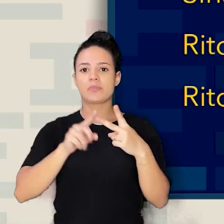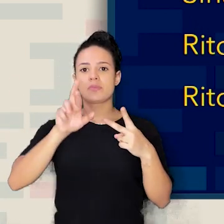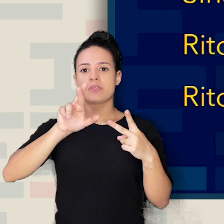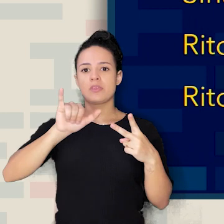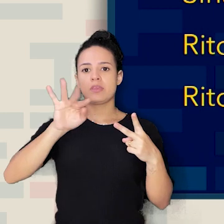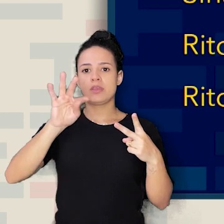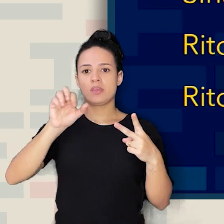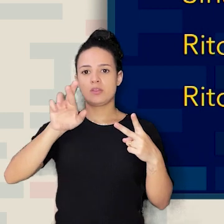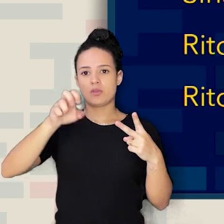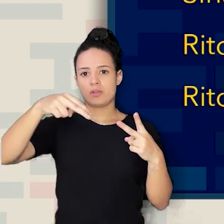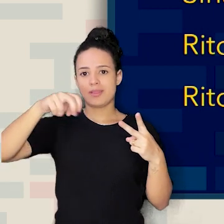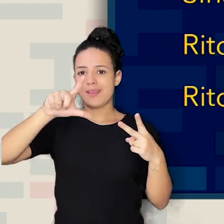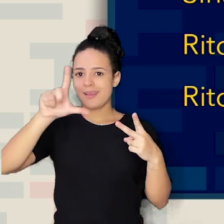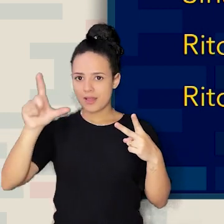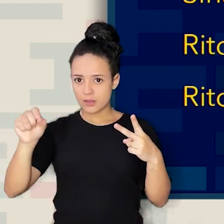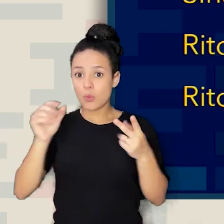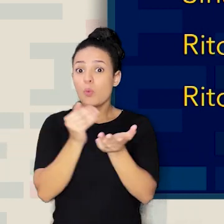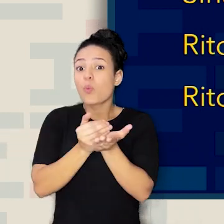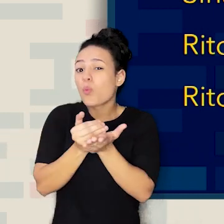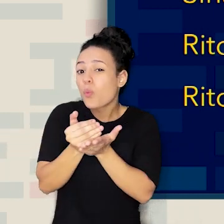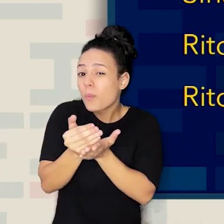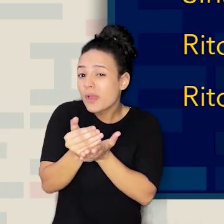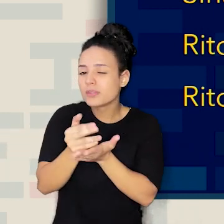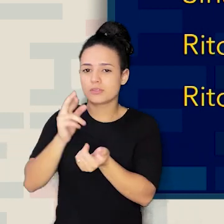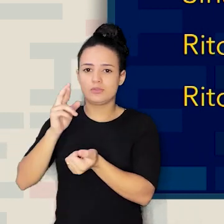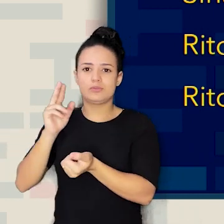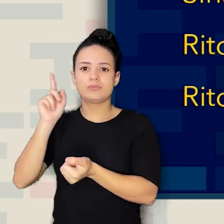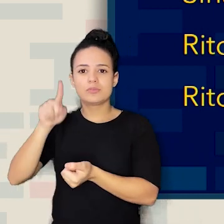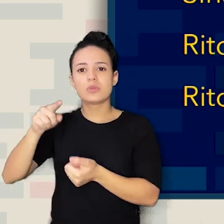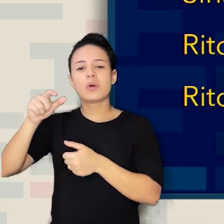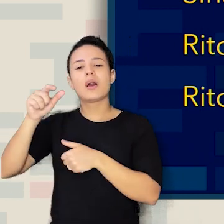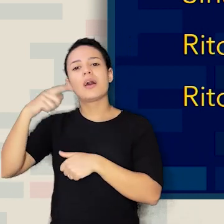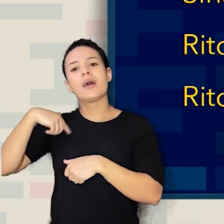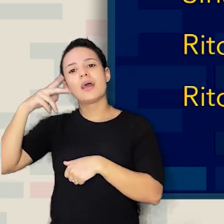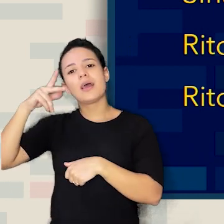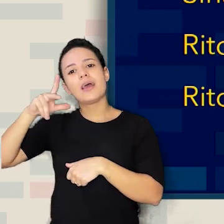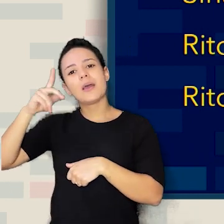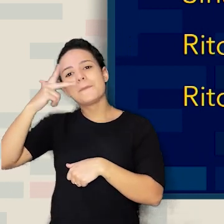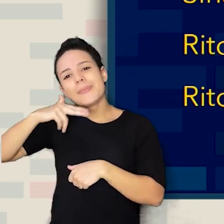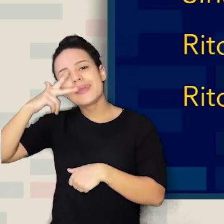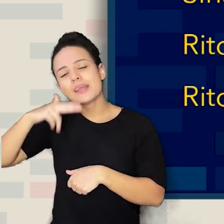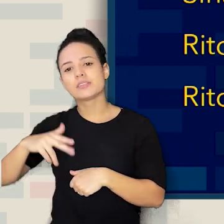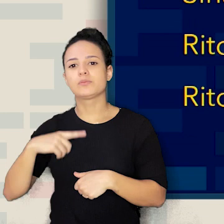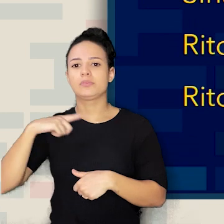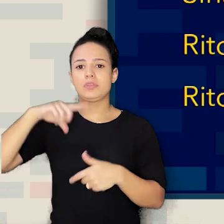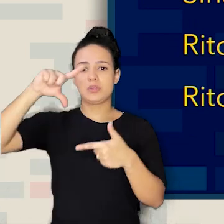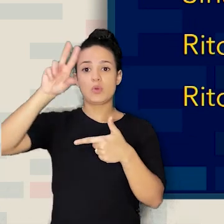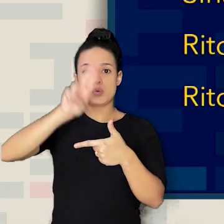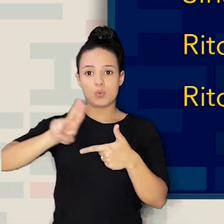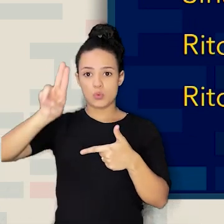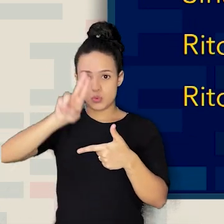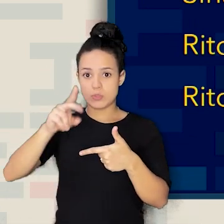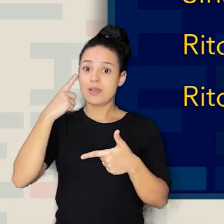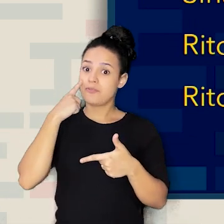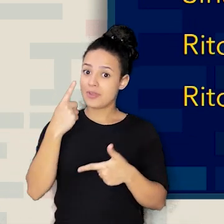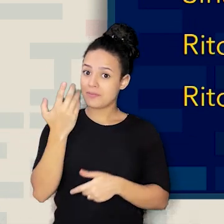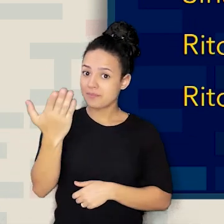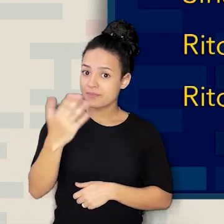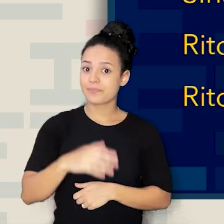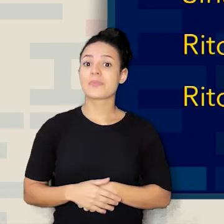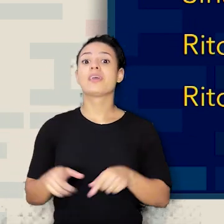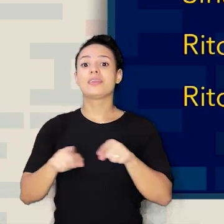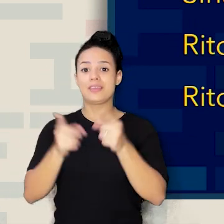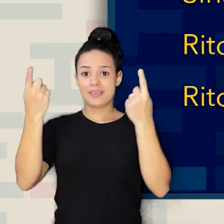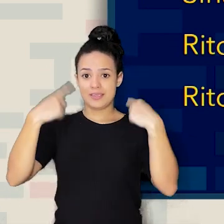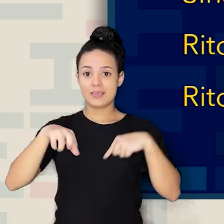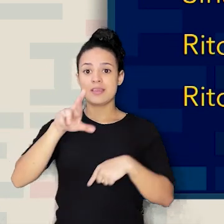sinal de repetição. O ritornelo de início da repetição, que é formado pelos pontos 1, 2, 6, 2, 3,